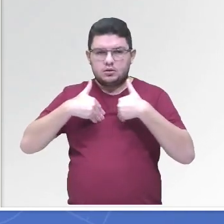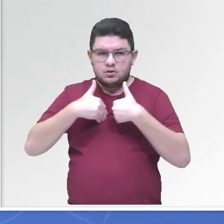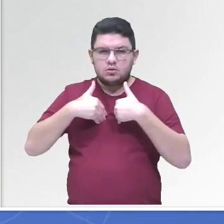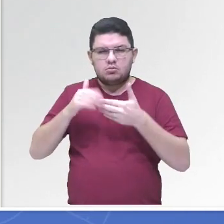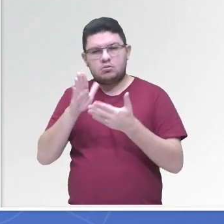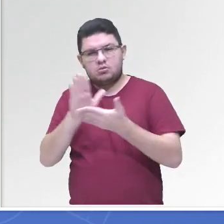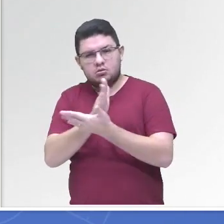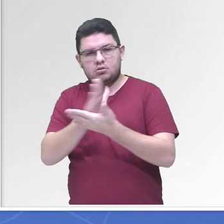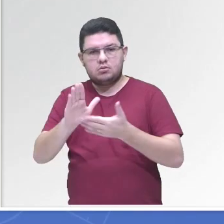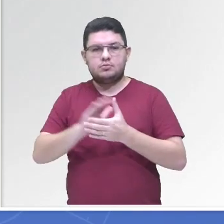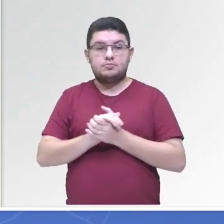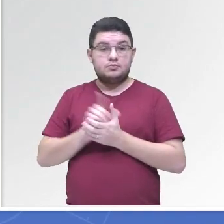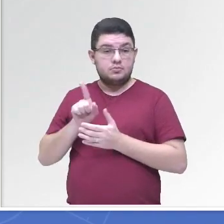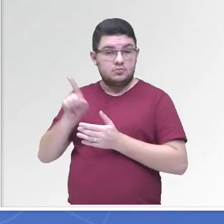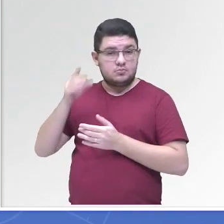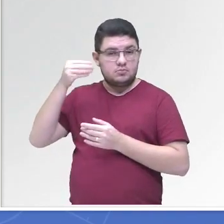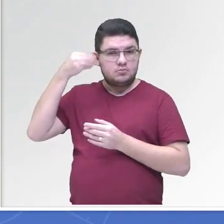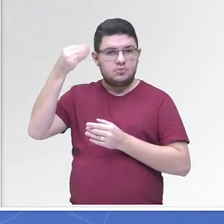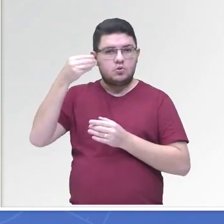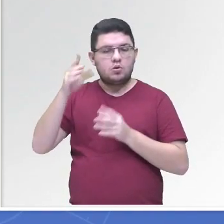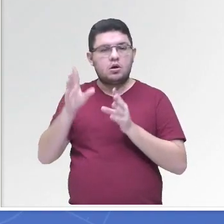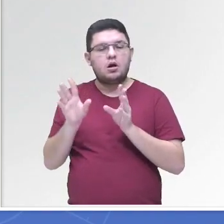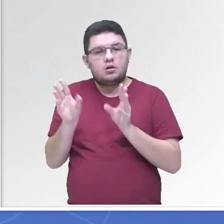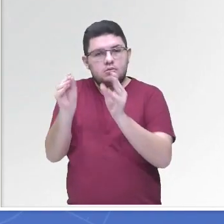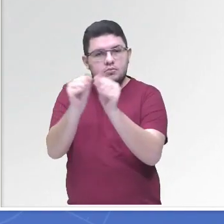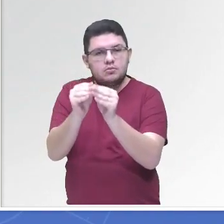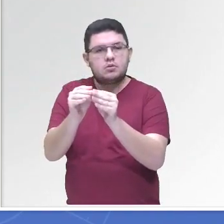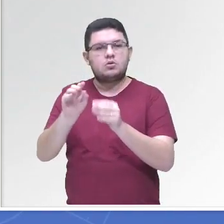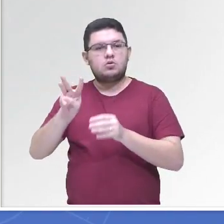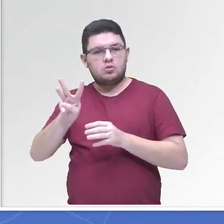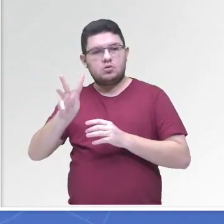experiência recebeu o nome de síntese de Wöhler.